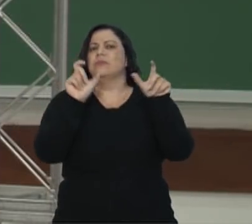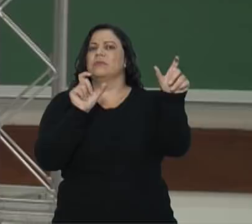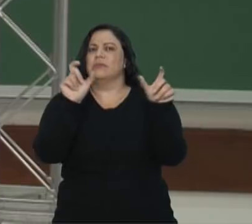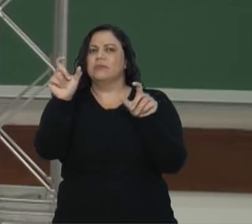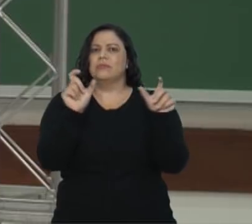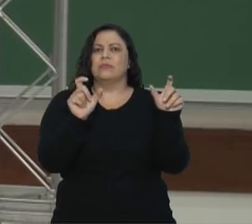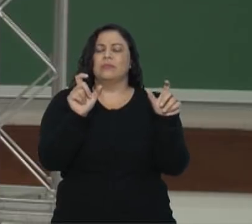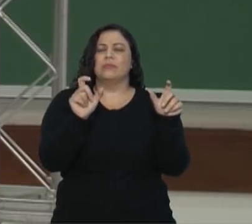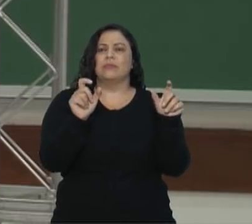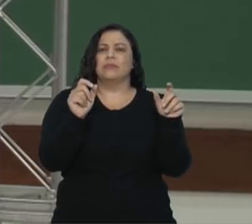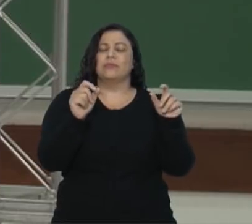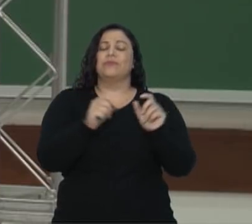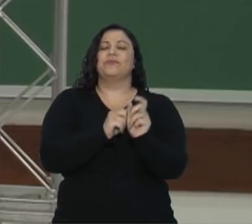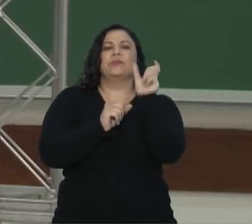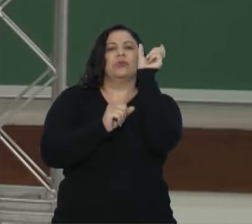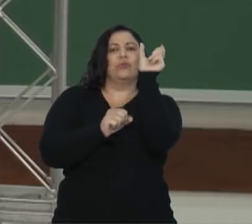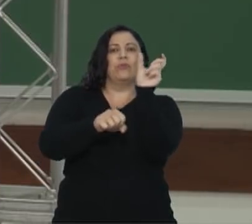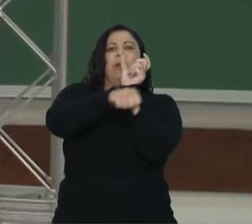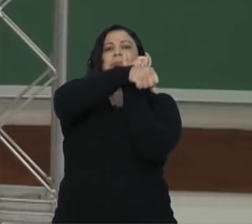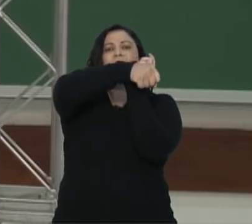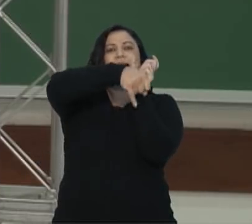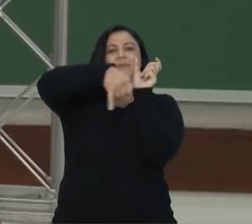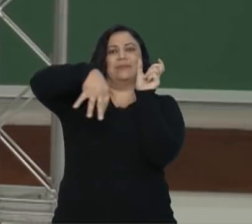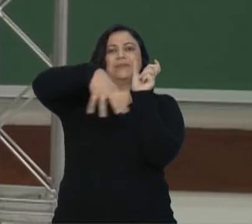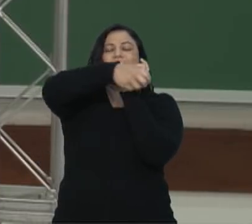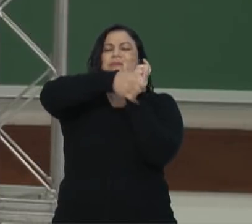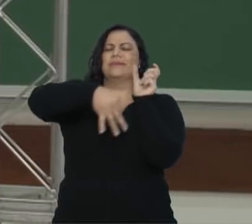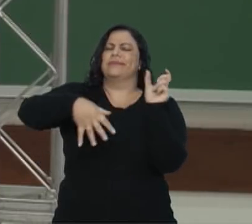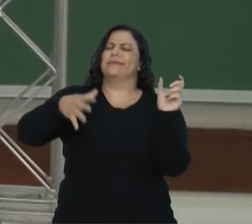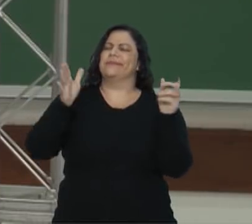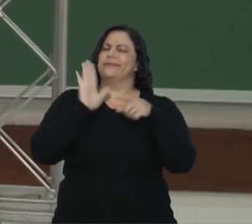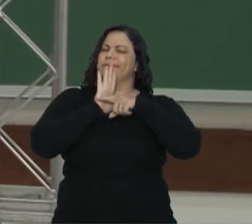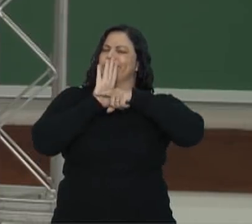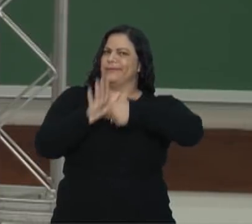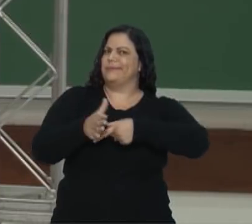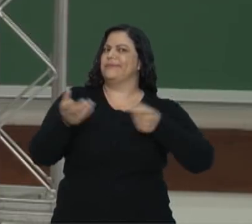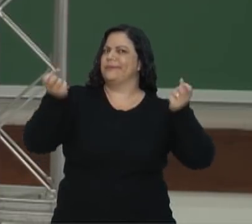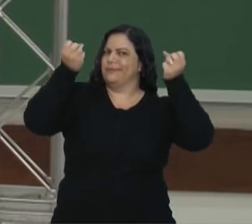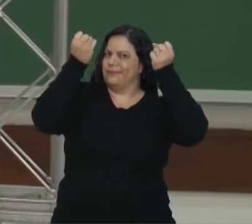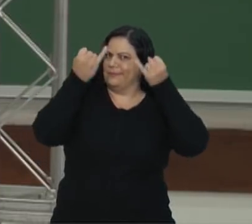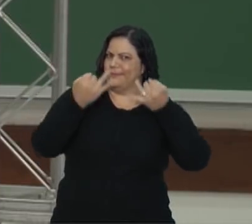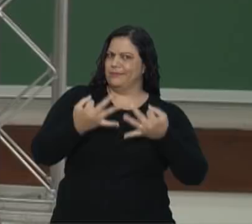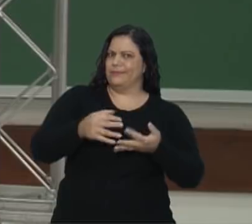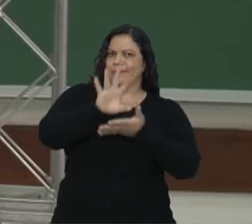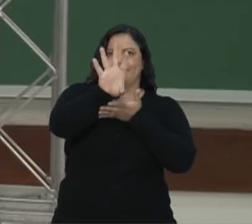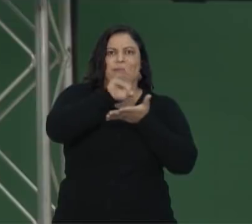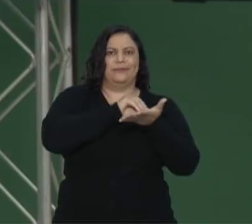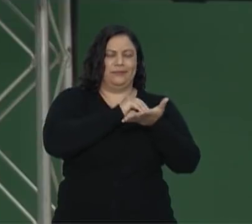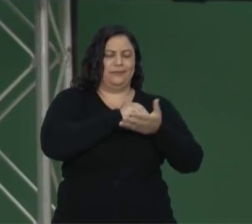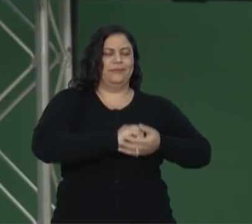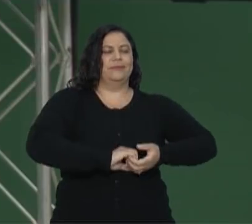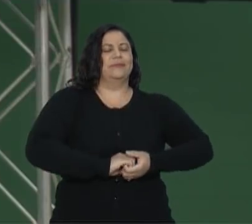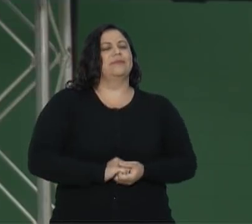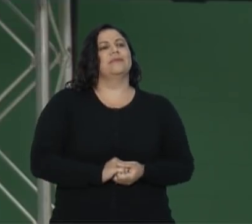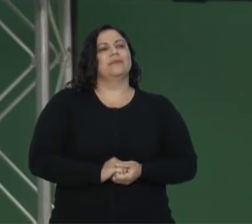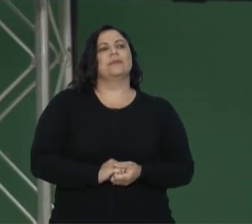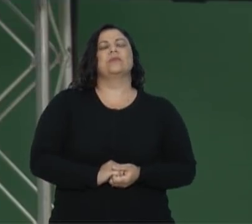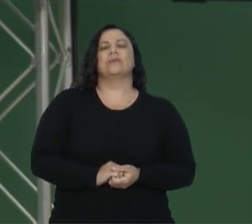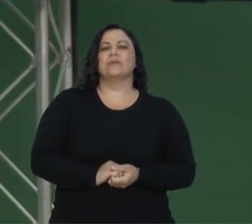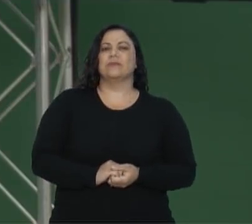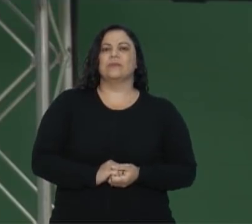e ele vem para nos auxiliar. Então, eu vou explicar para vocês e a gente vai copiar no nosso caderno. Então, presta atenção comigo aqui na